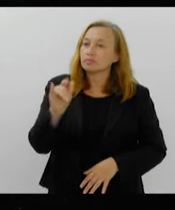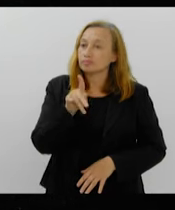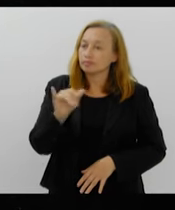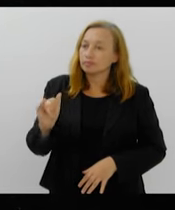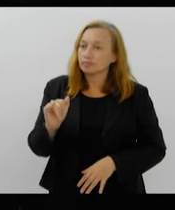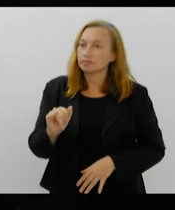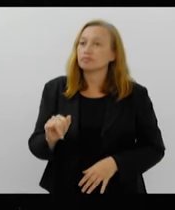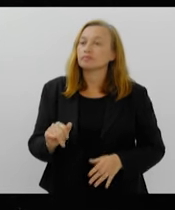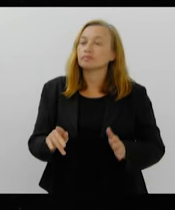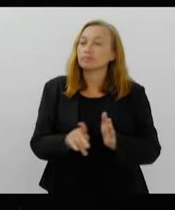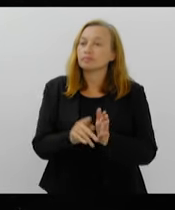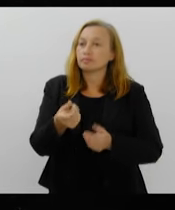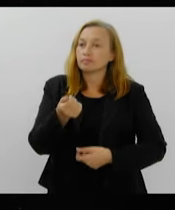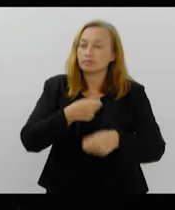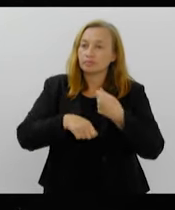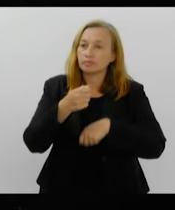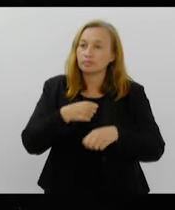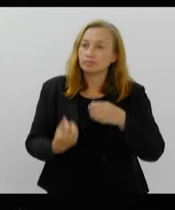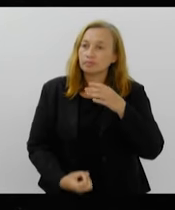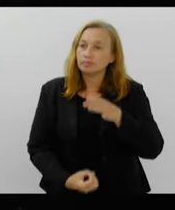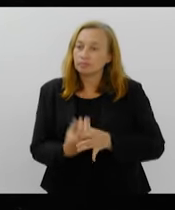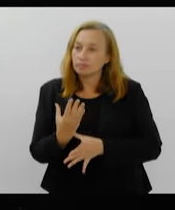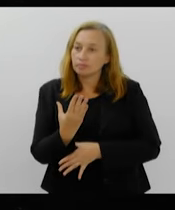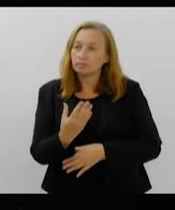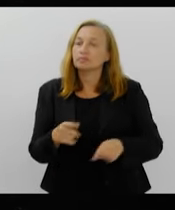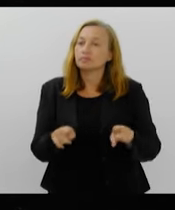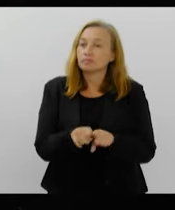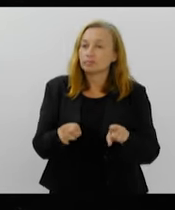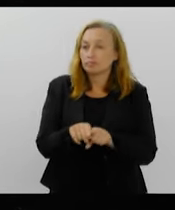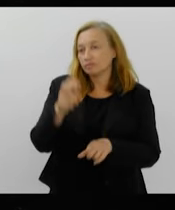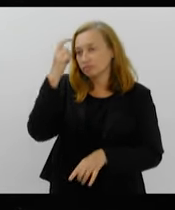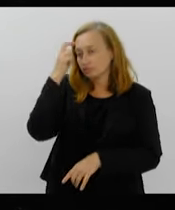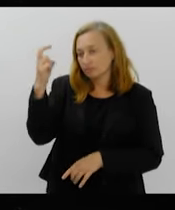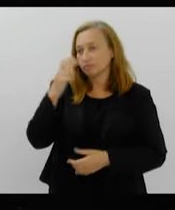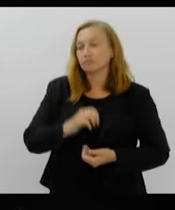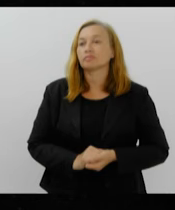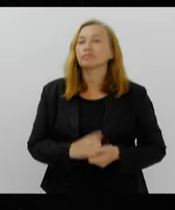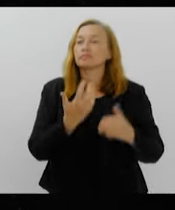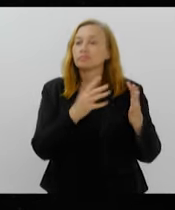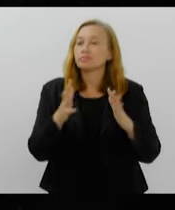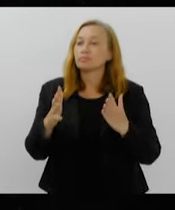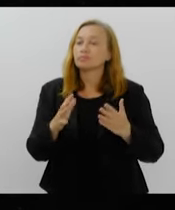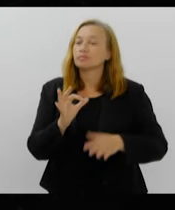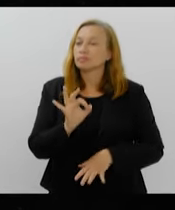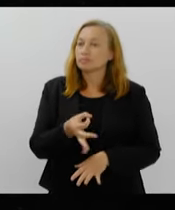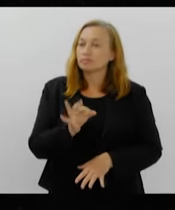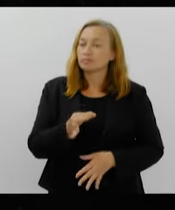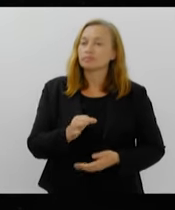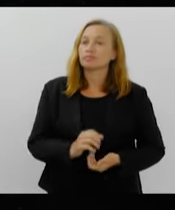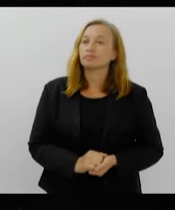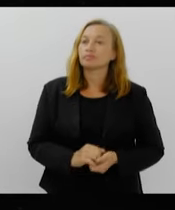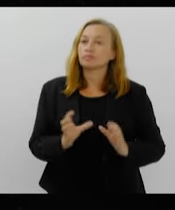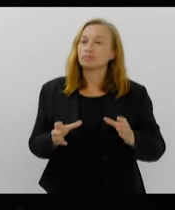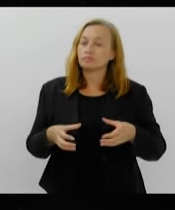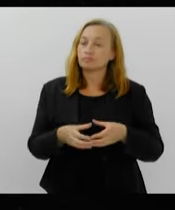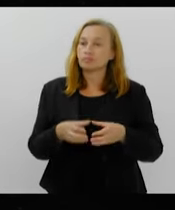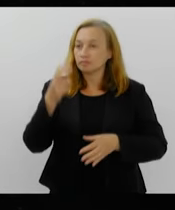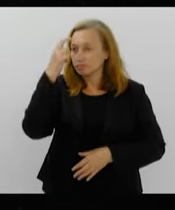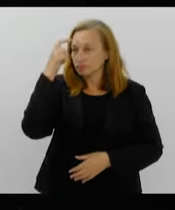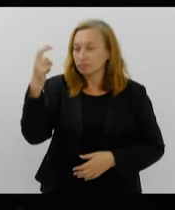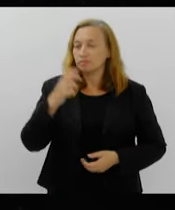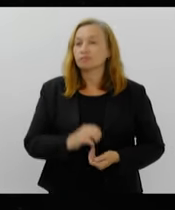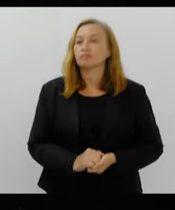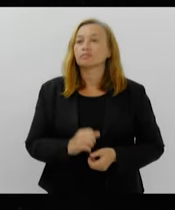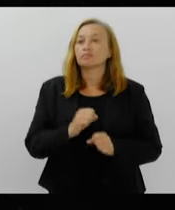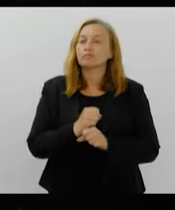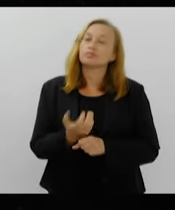vem também da economia criativa e da Cultura Celebrar o fato da nossa comissão de cultura